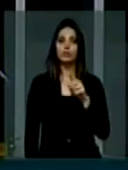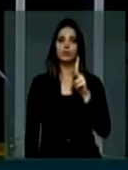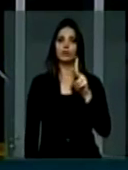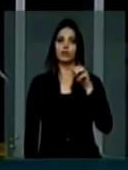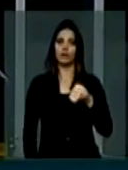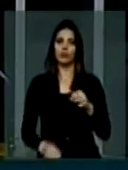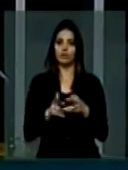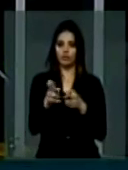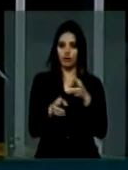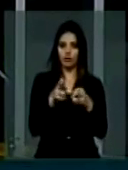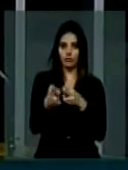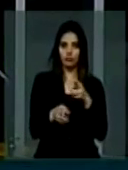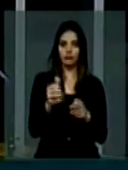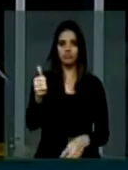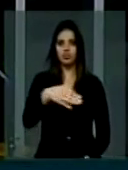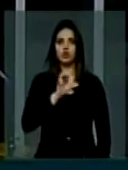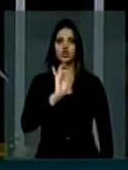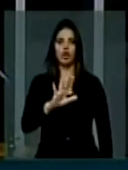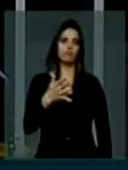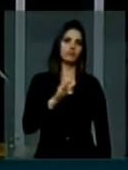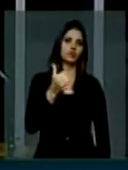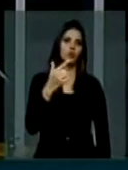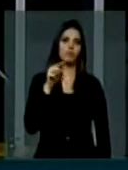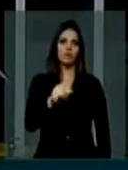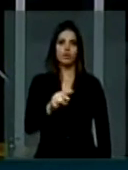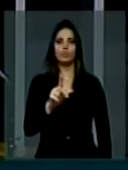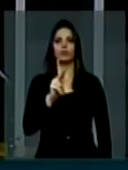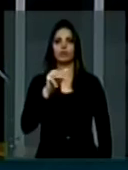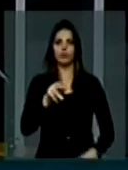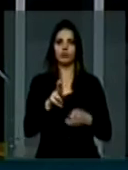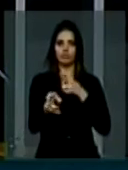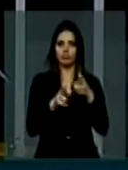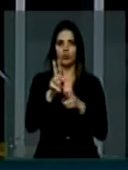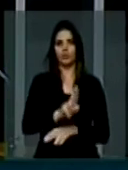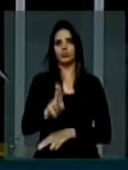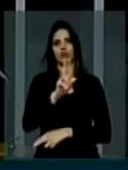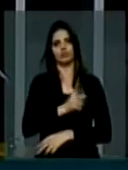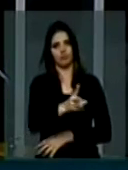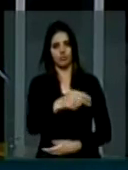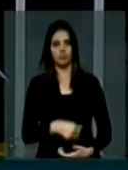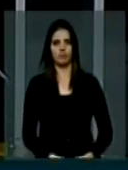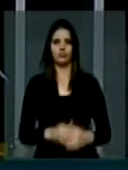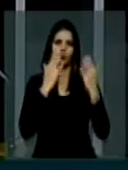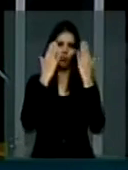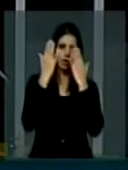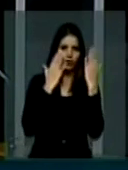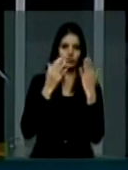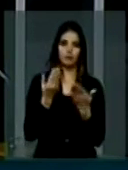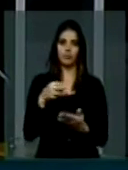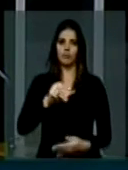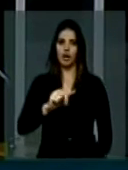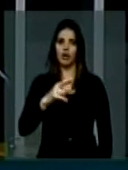de trilhos, dos quais apenas cerca de 12 mil quilômetros são utilizados com frequência. Como observa Marco